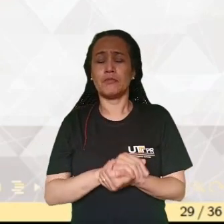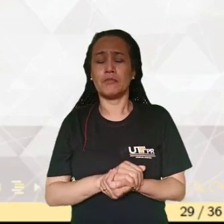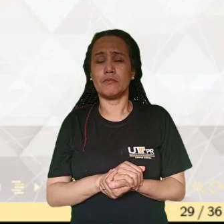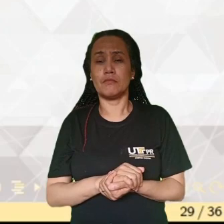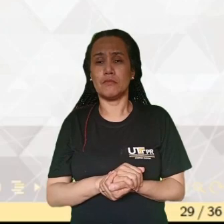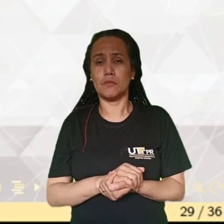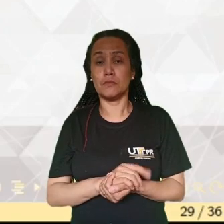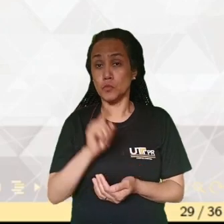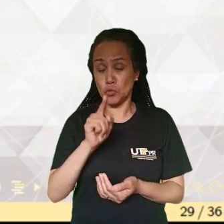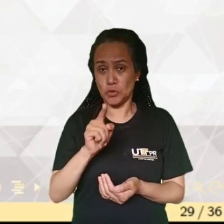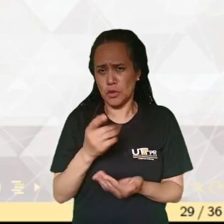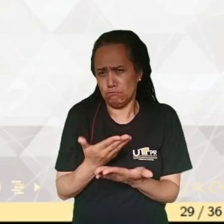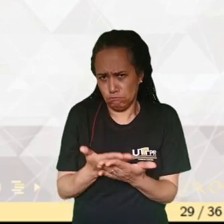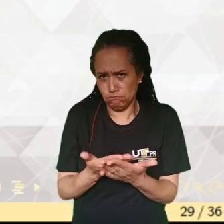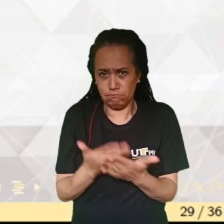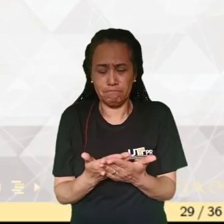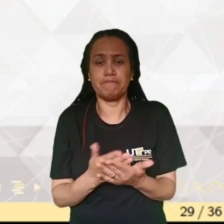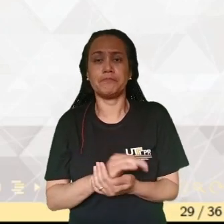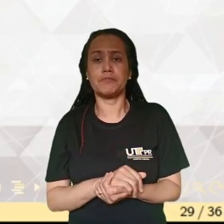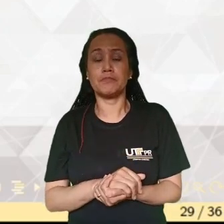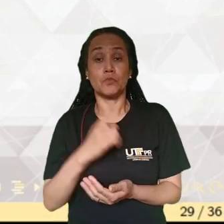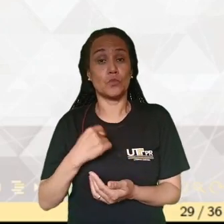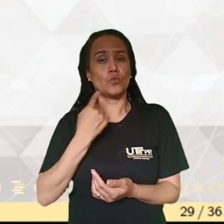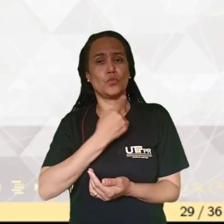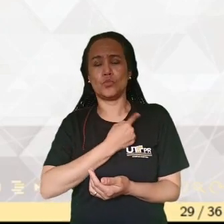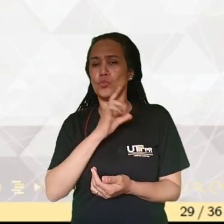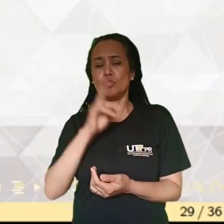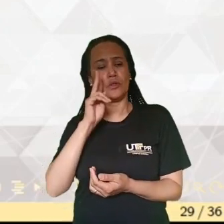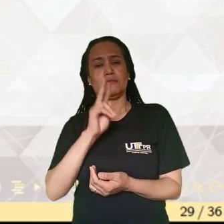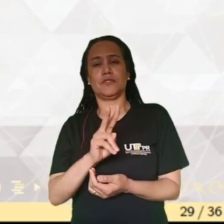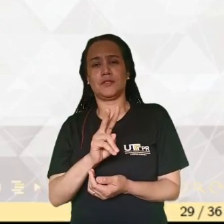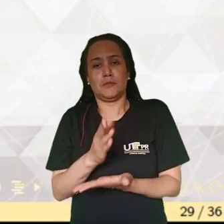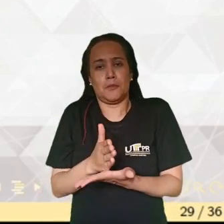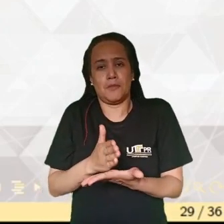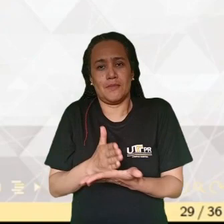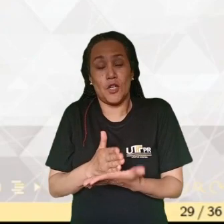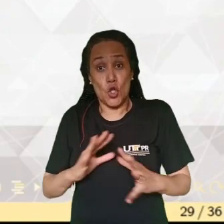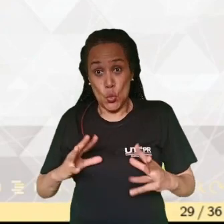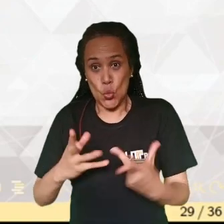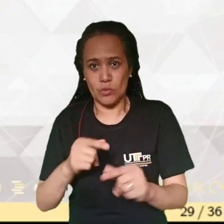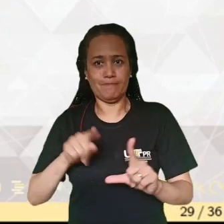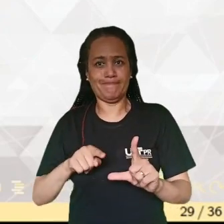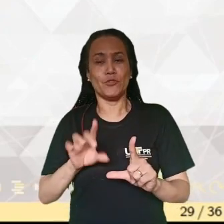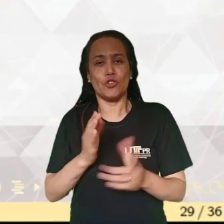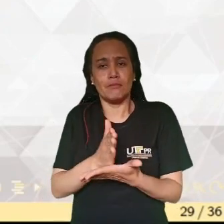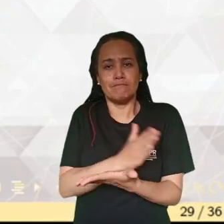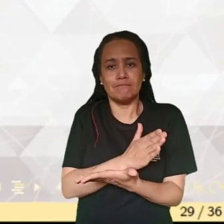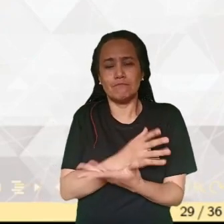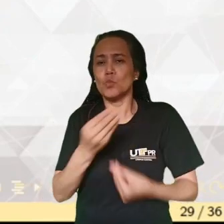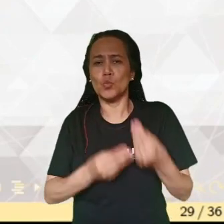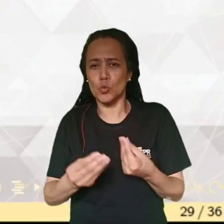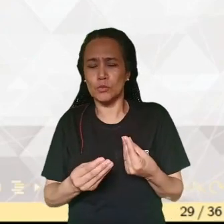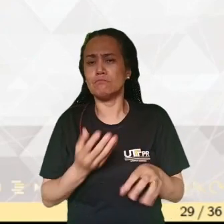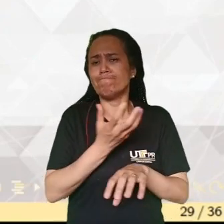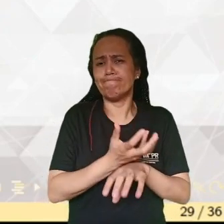vocês acabam fazendo, nós só vemos uma parte da estatística. Né? Então, esta disciplina é como se fosse, né,